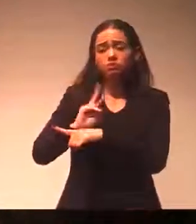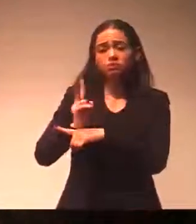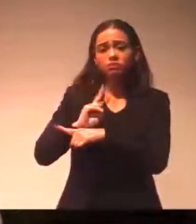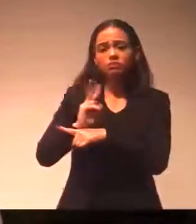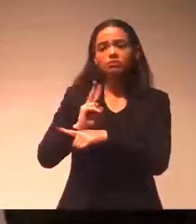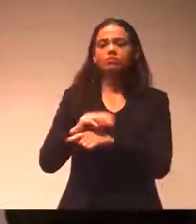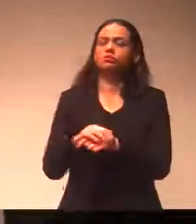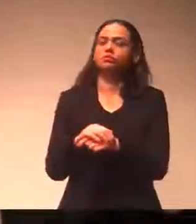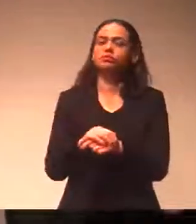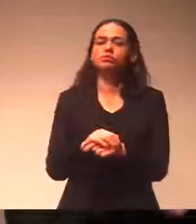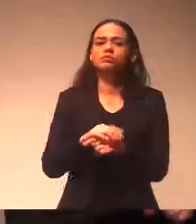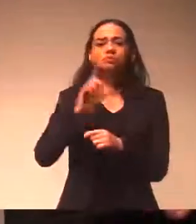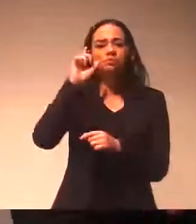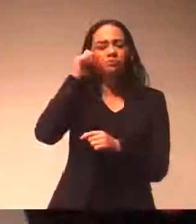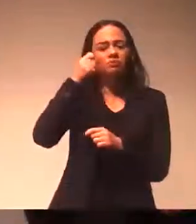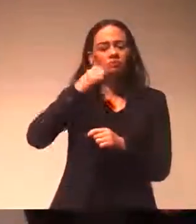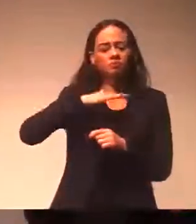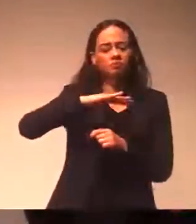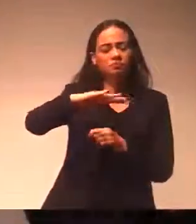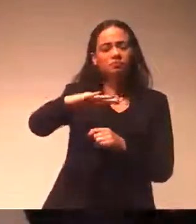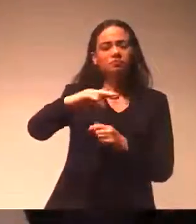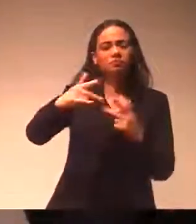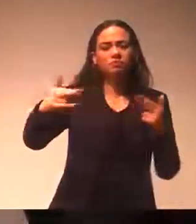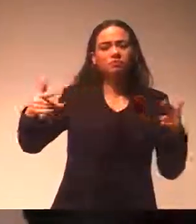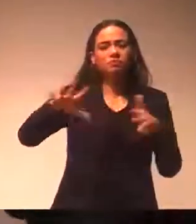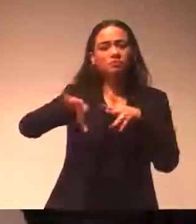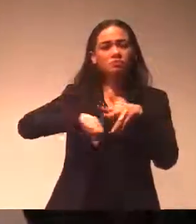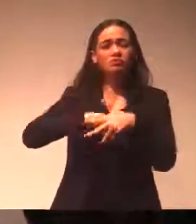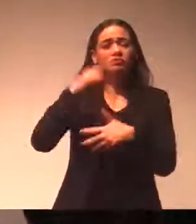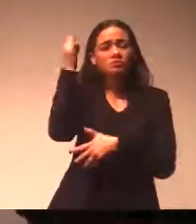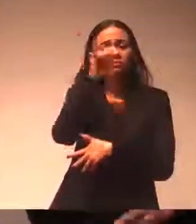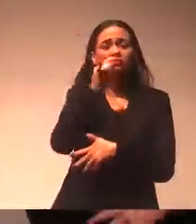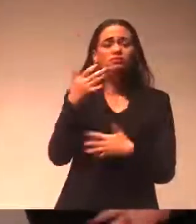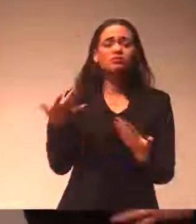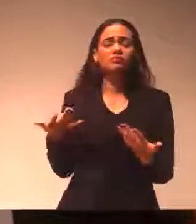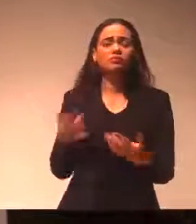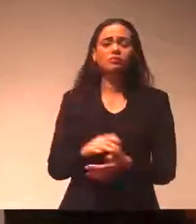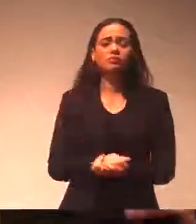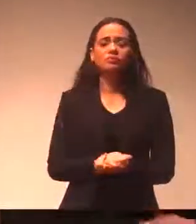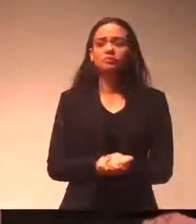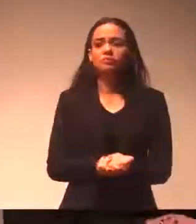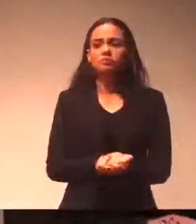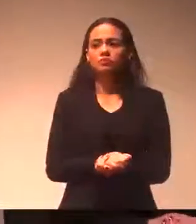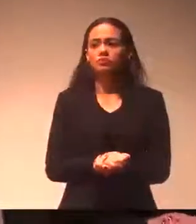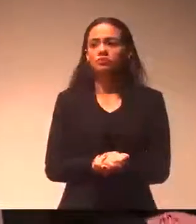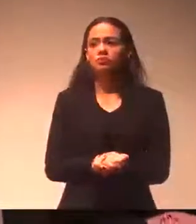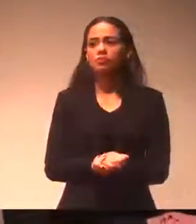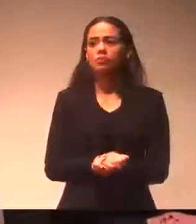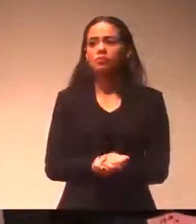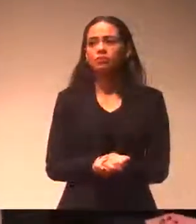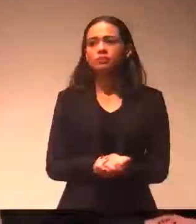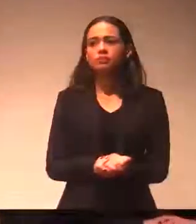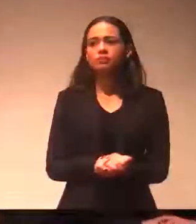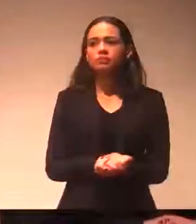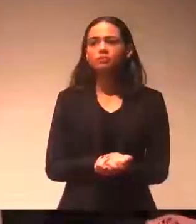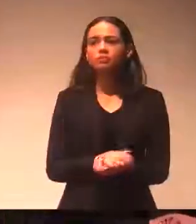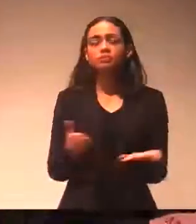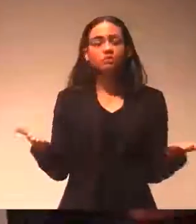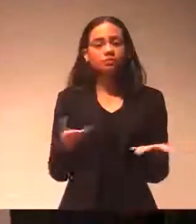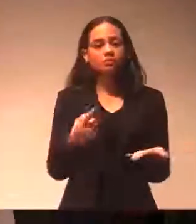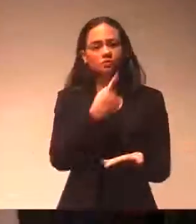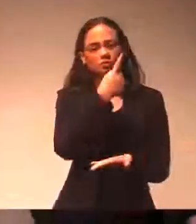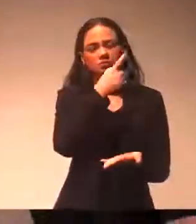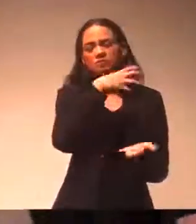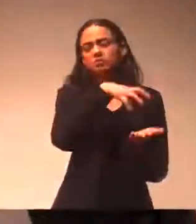não acontecer o que nós assistimos hoje lá no centro de convivência. Acho que muitos do governo assistiram ao vivo, porque tinha lá, SBC, 40,